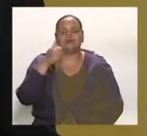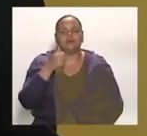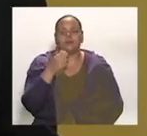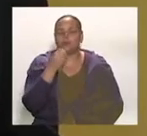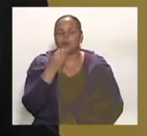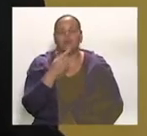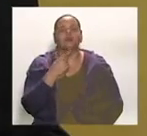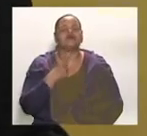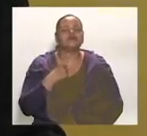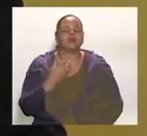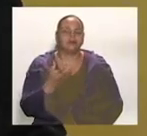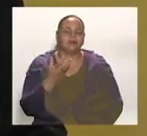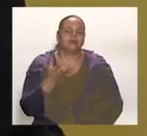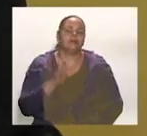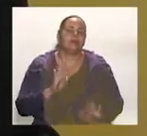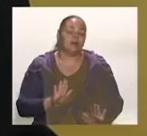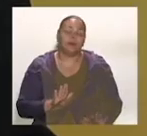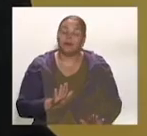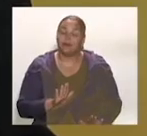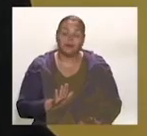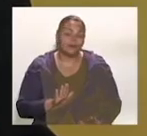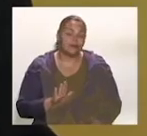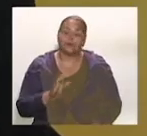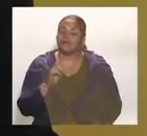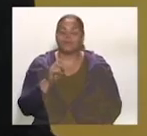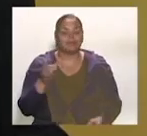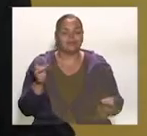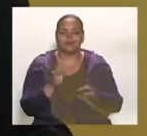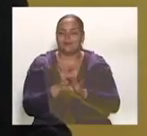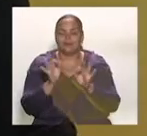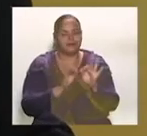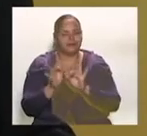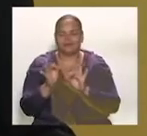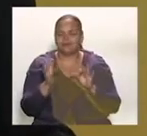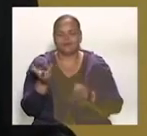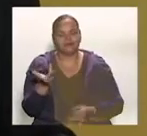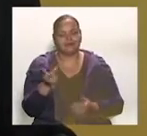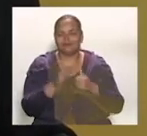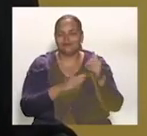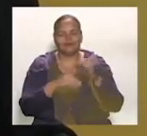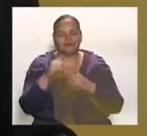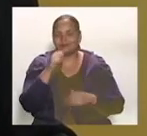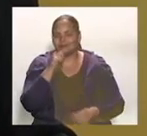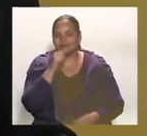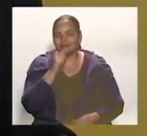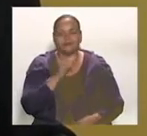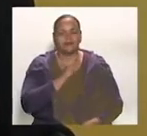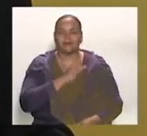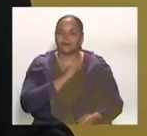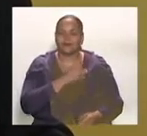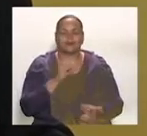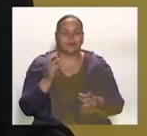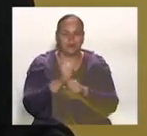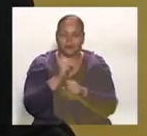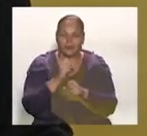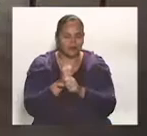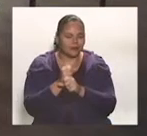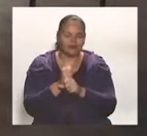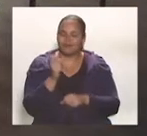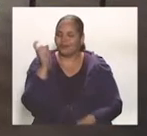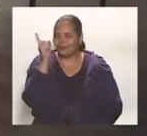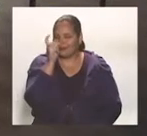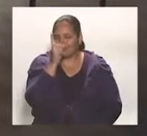por pessoas que podem ter a melhor das boa vontade, boa intenção, mas não estão preparadas, né? E essa